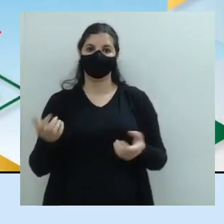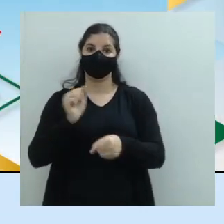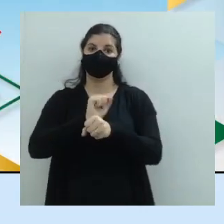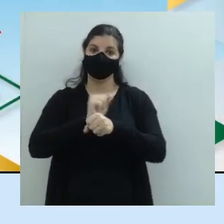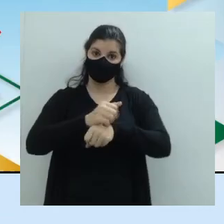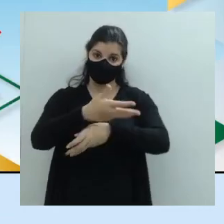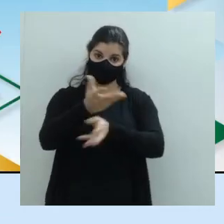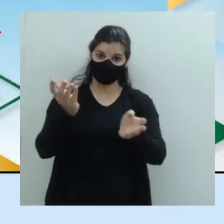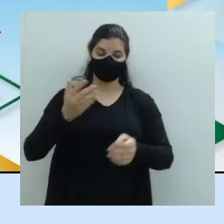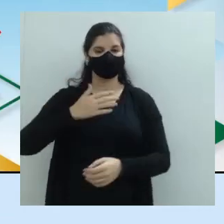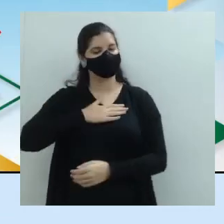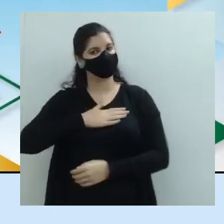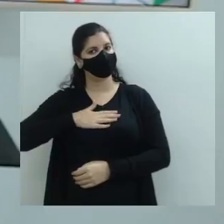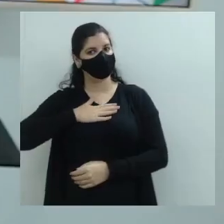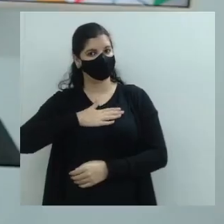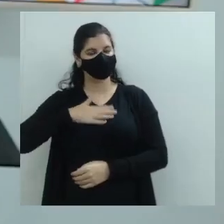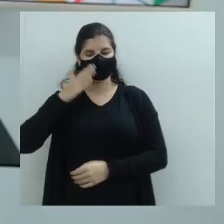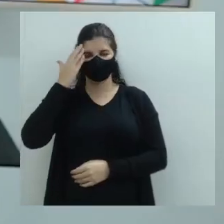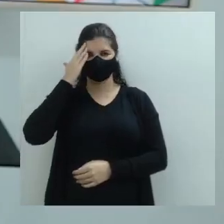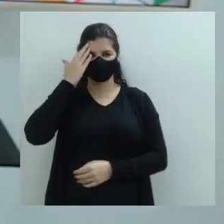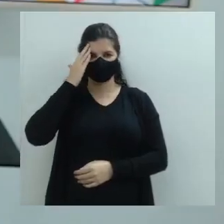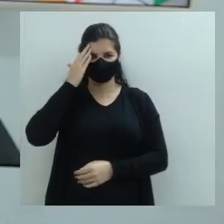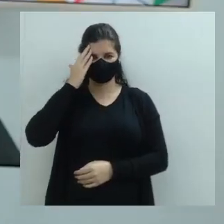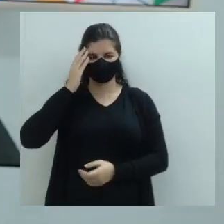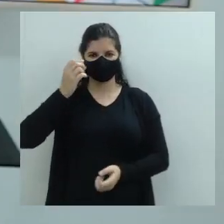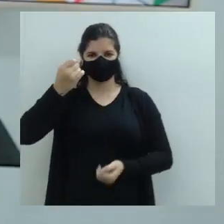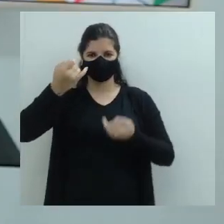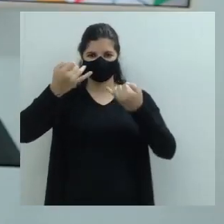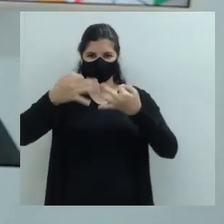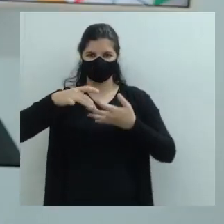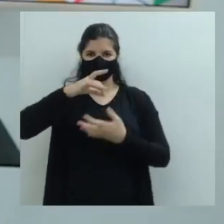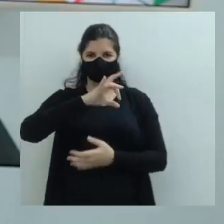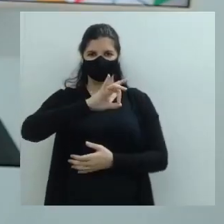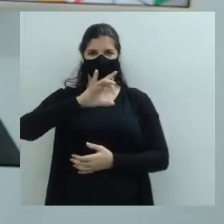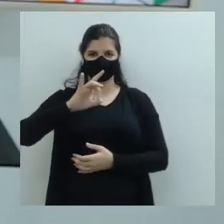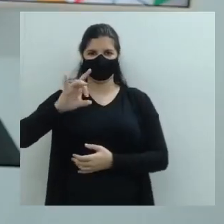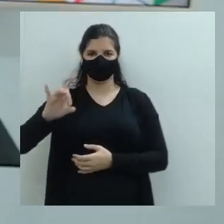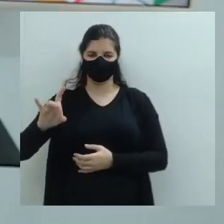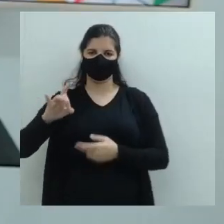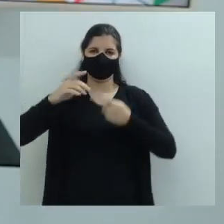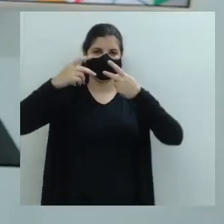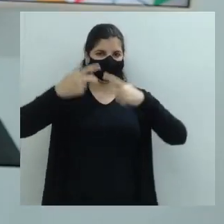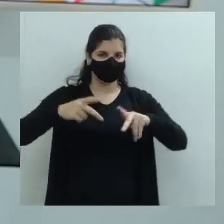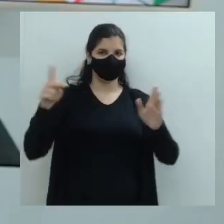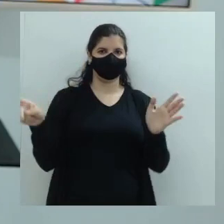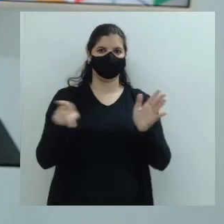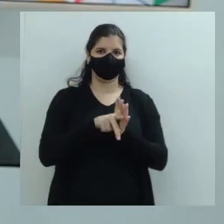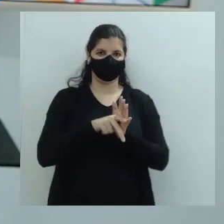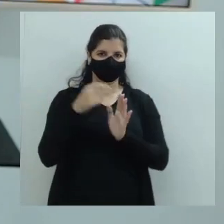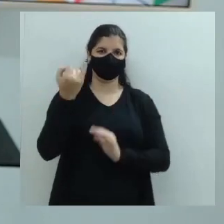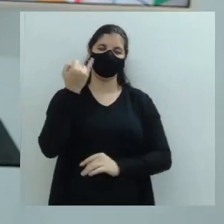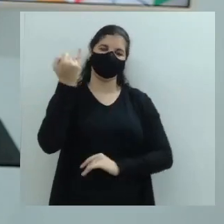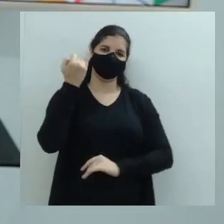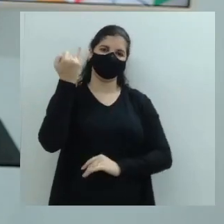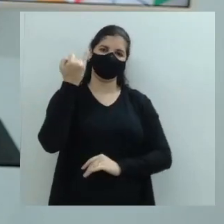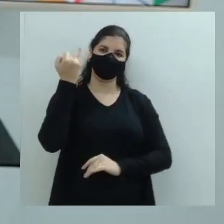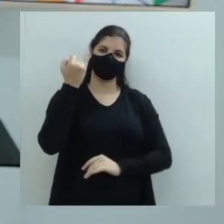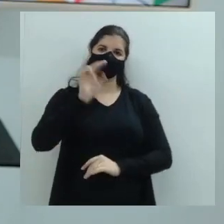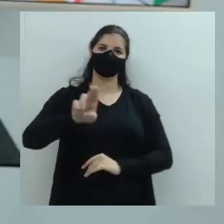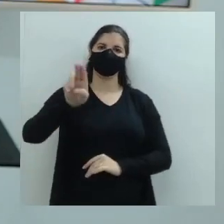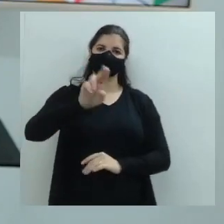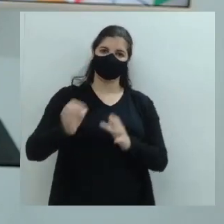eu espero que vocês tenham entendido bem quando falei sobre essa questão dos elementos que são essenciais